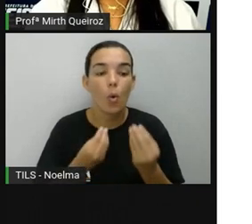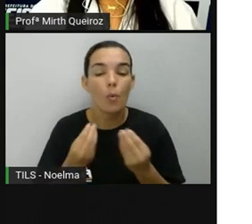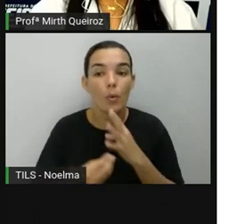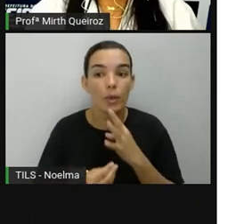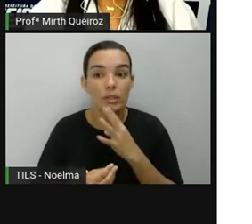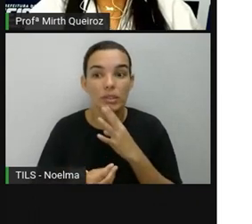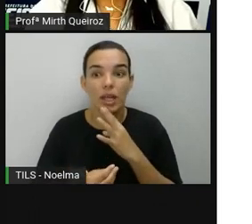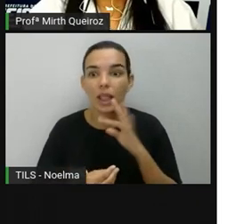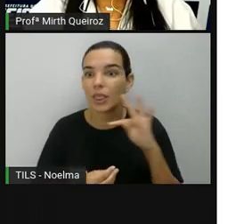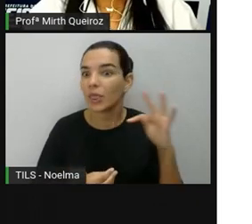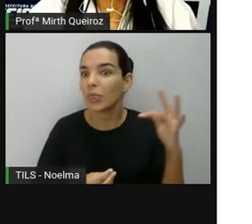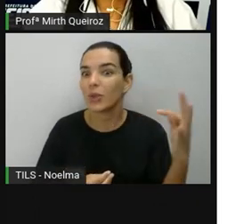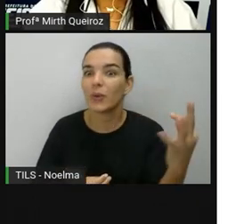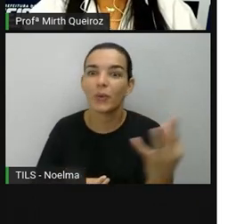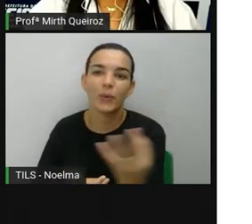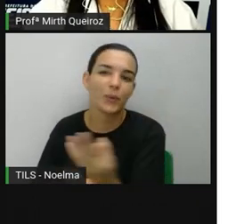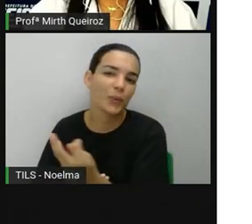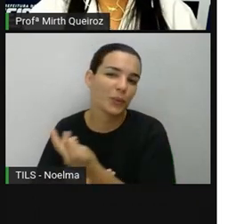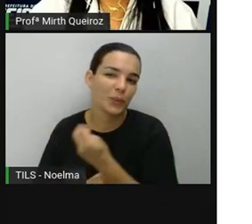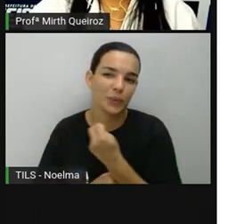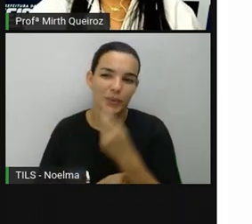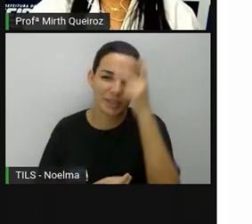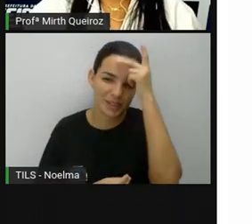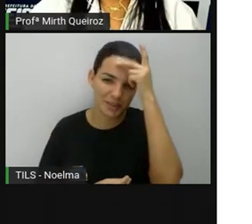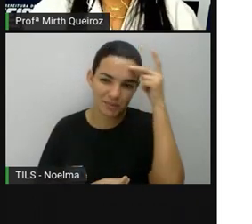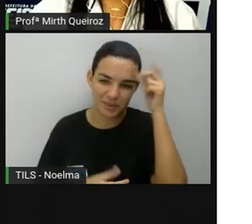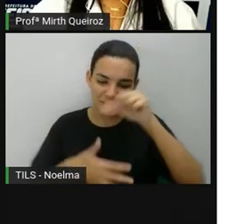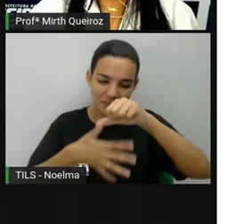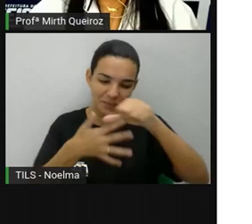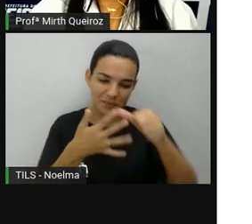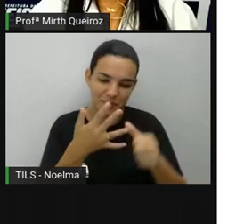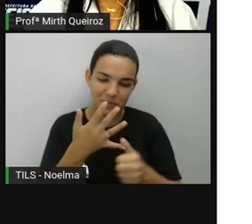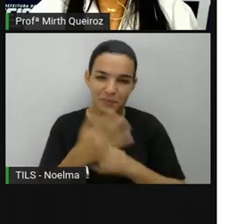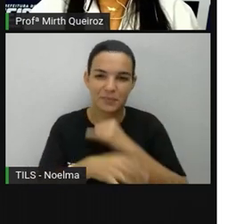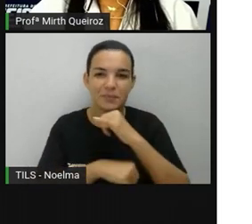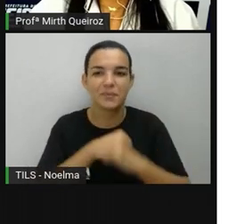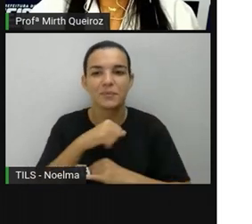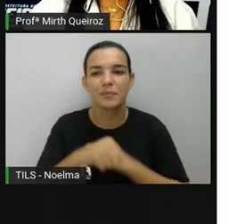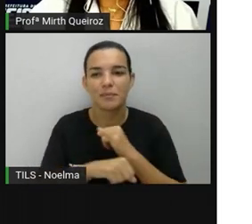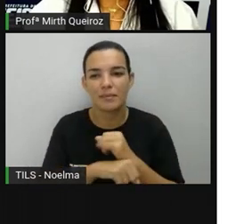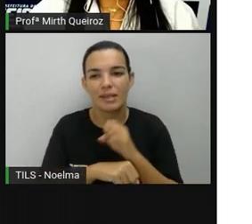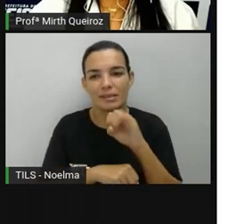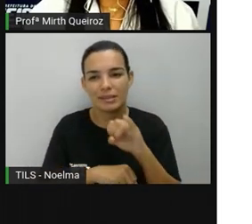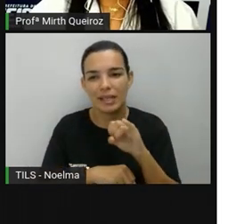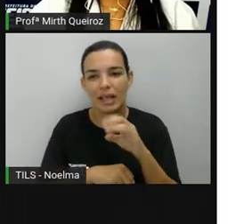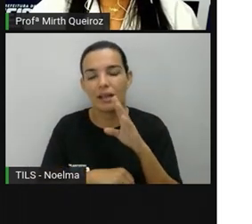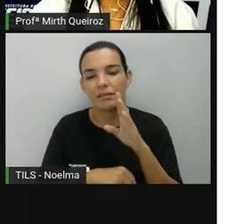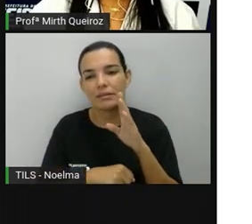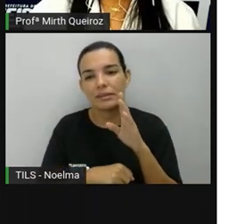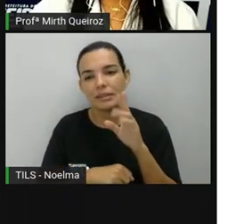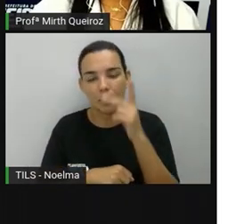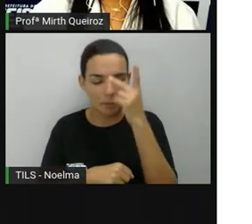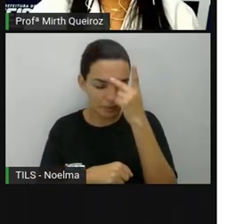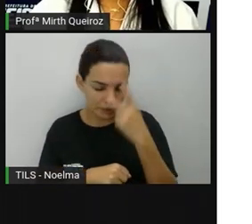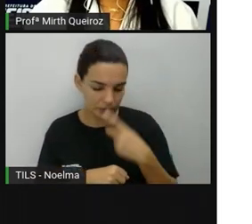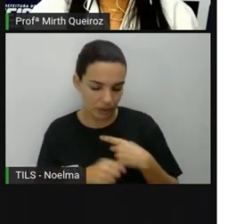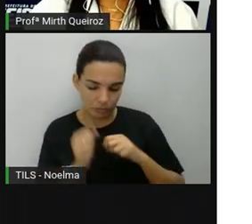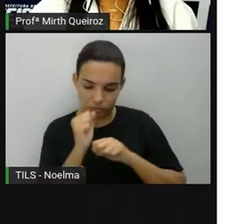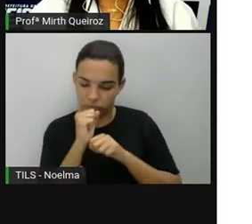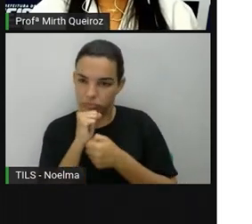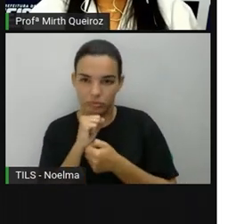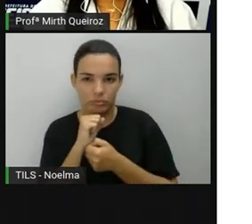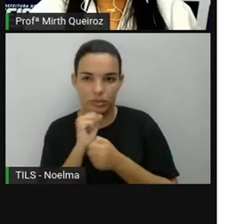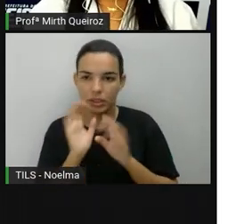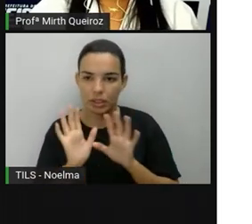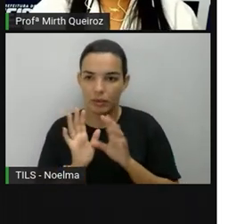mundo que está numa rede social, principalmente se for uma rede social pública, né? Não for privada, não for aquela que você